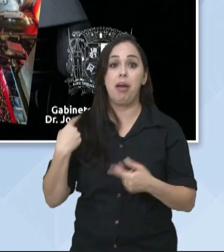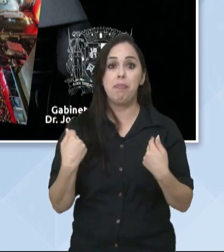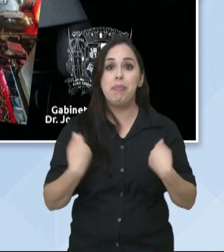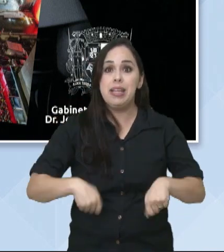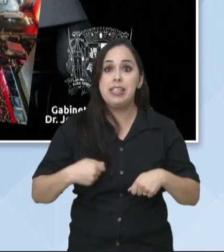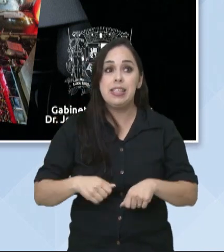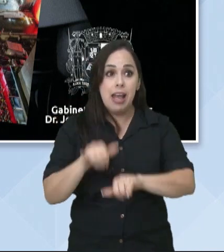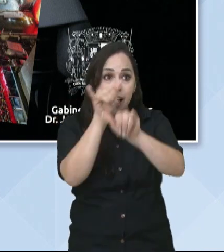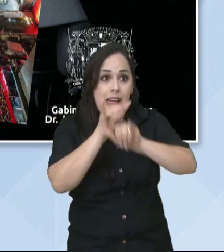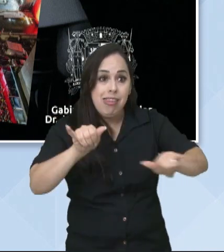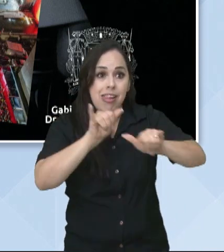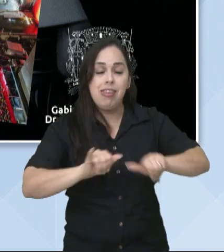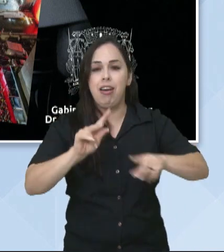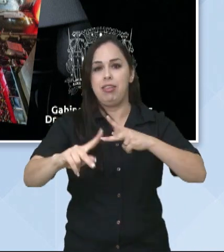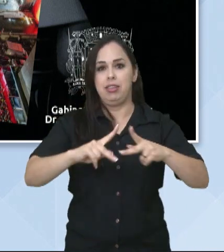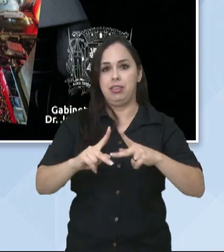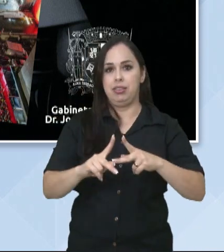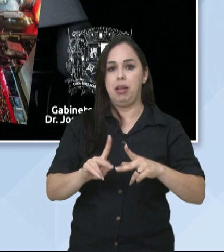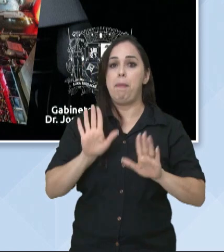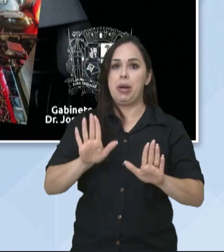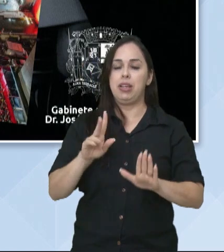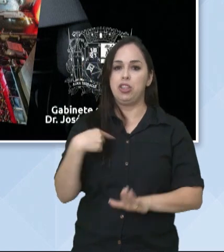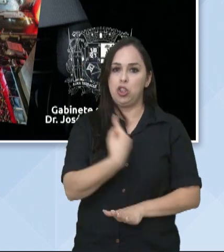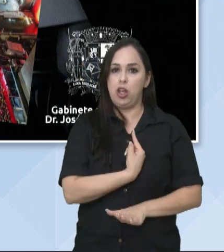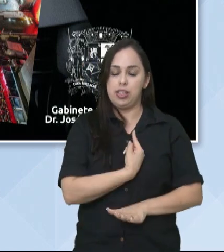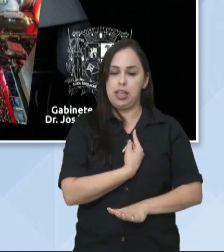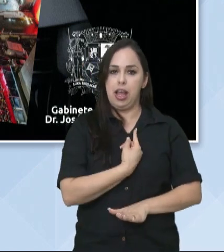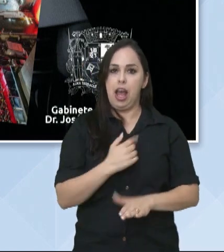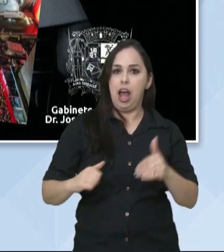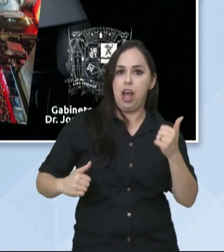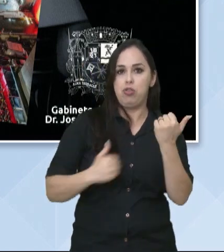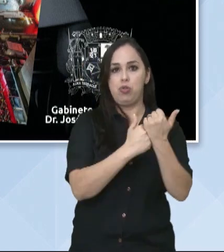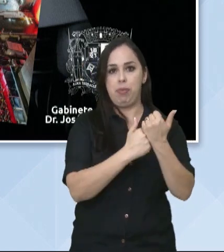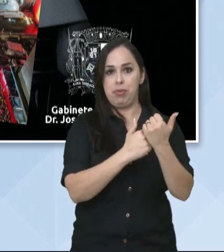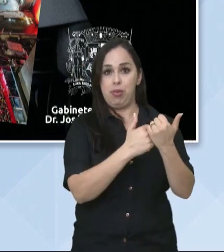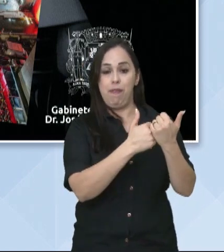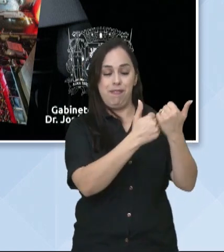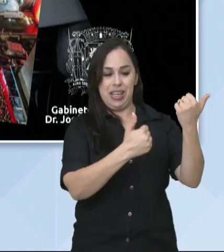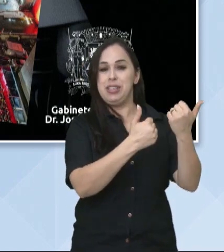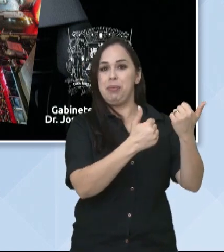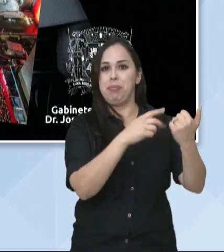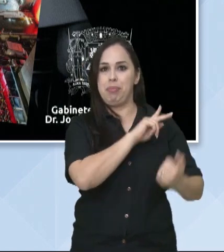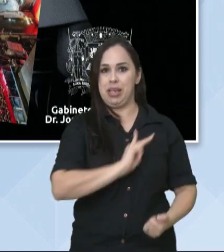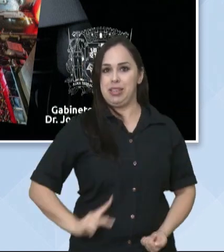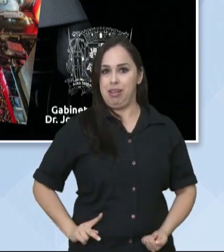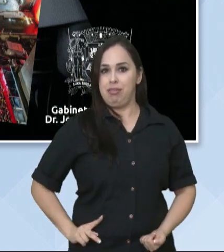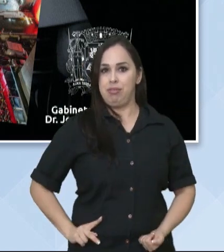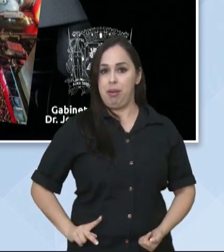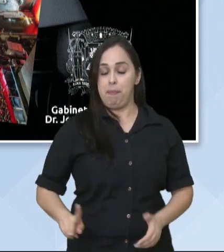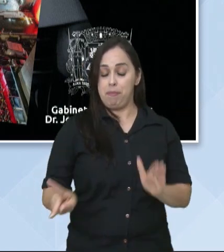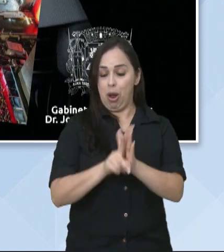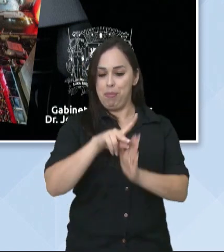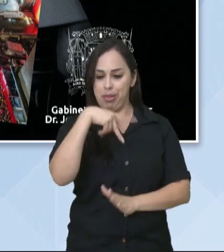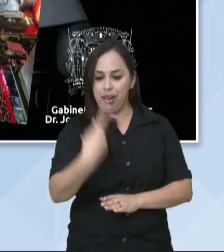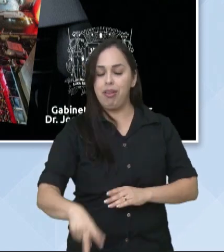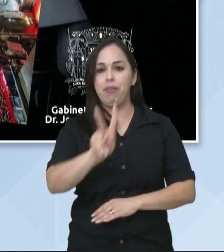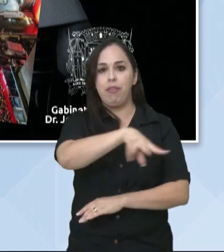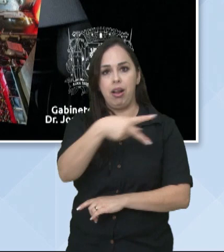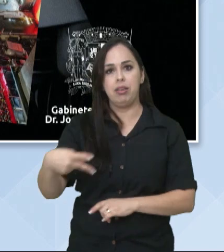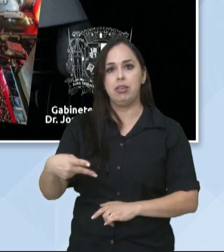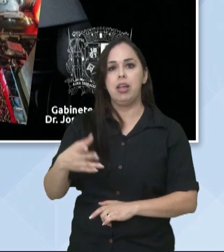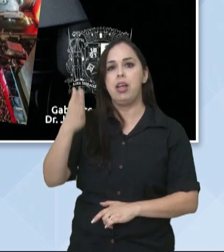base, eleger um vice-presidente da República no Vale do Paraíba, Dulce, para trazer frutos para São José dos Campos. Tenho certeza